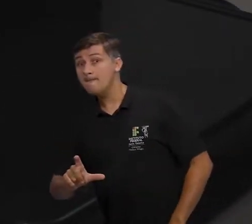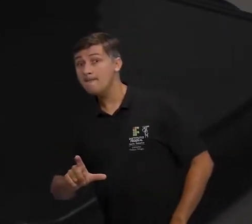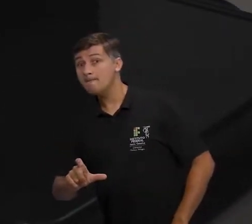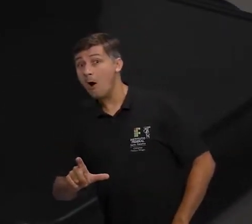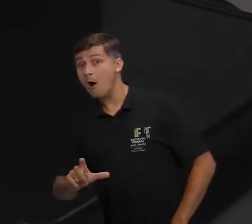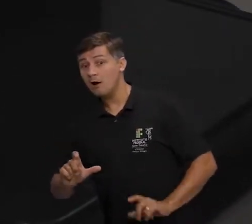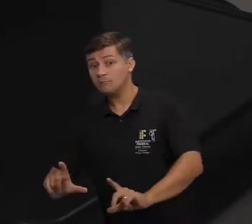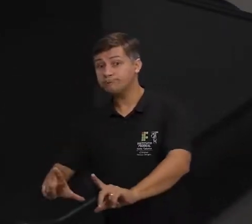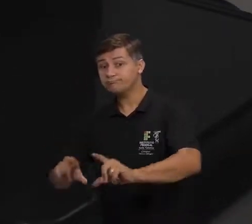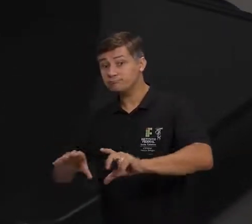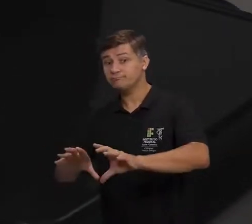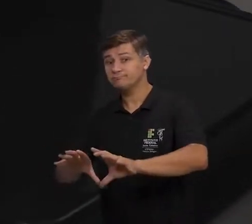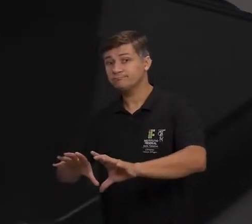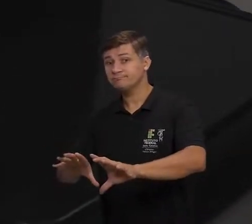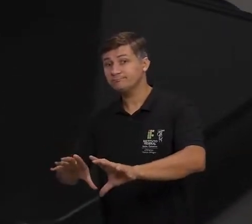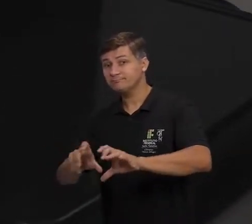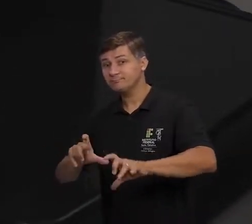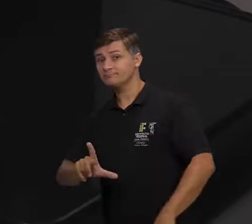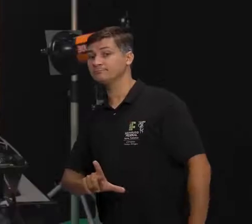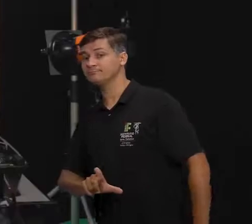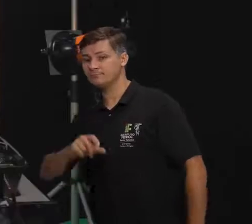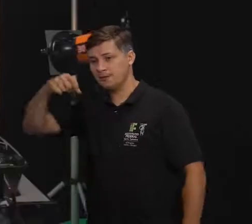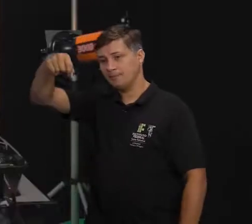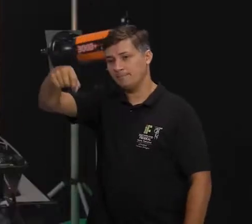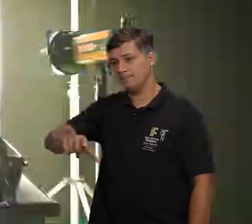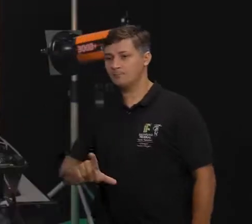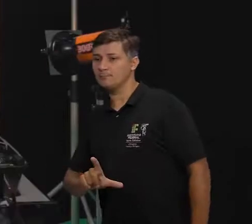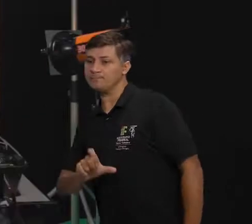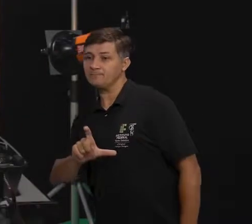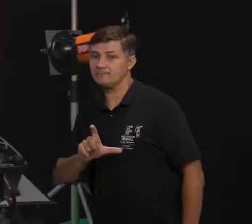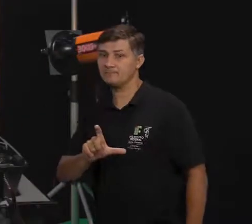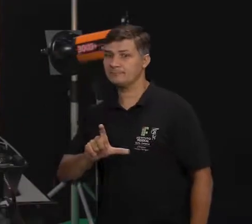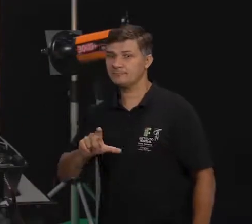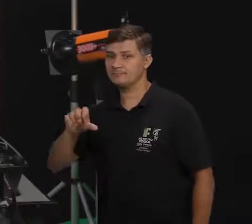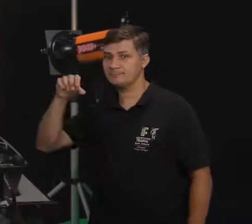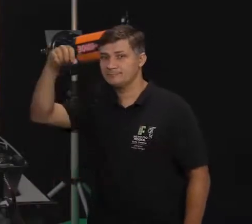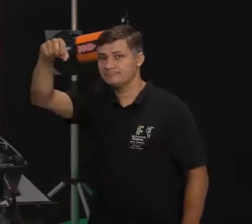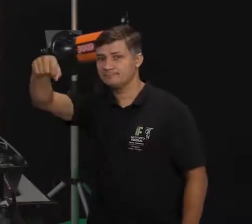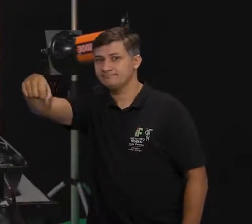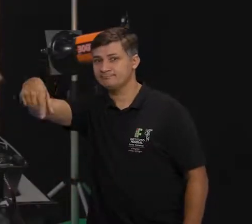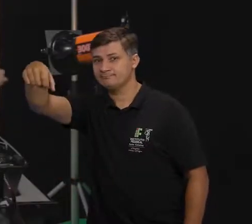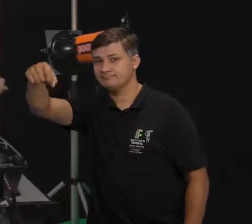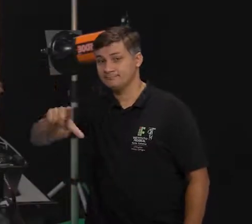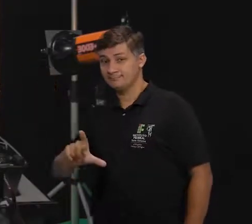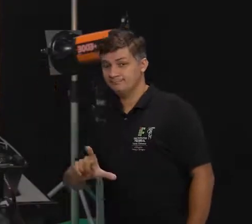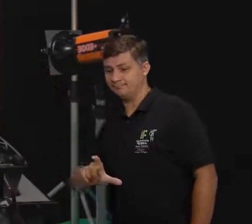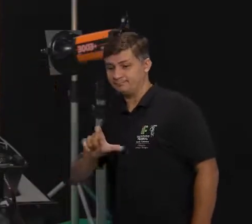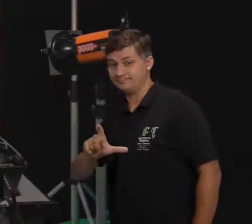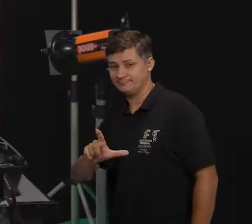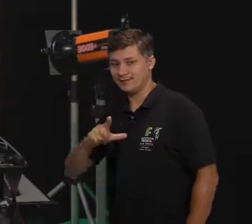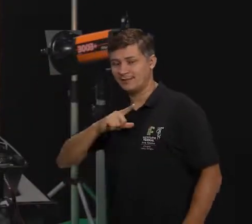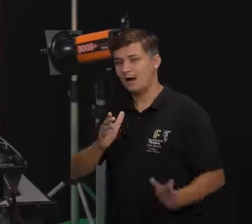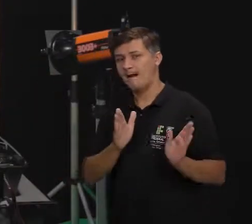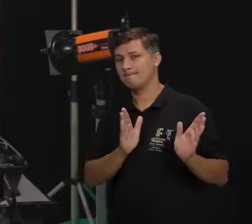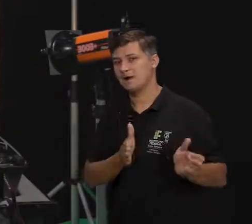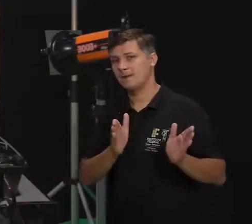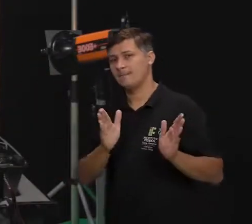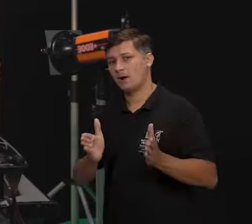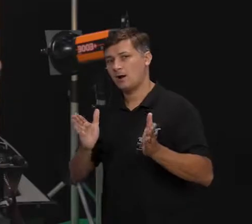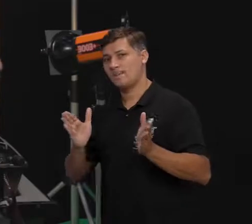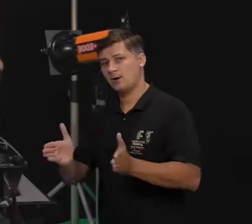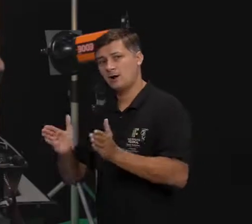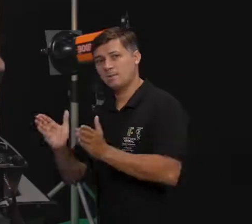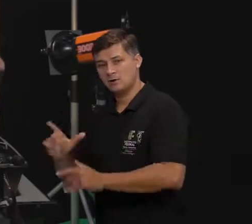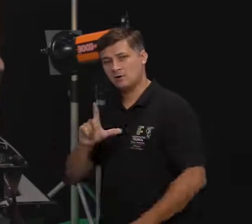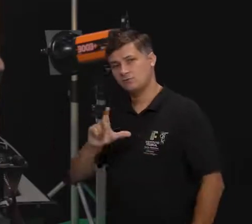aperto o botão para cair. Ó, eu espero cair na lâmina d'água e tiro. E eu vou tendo essa sequência de fotos aqui,